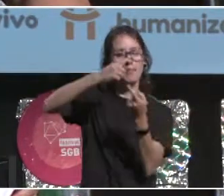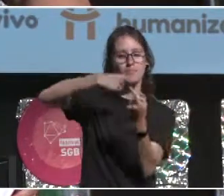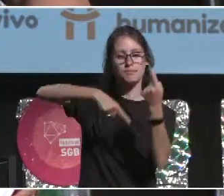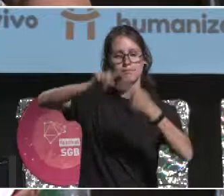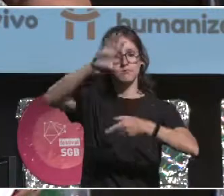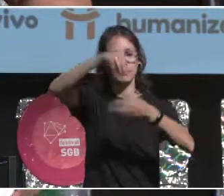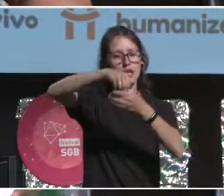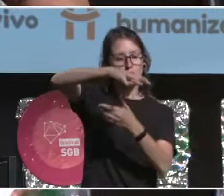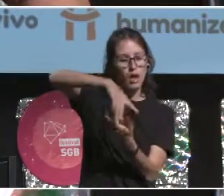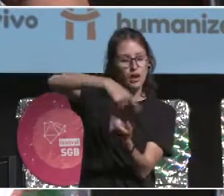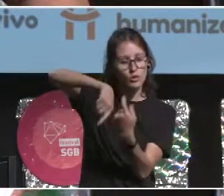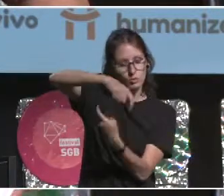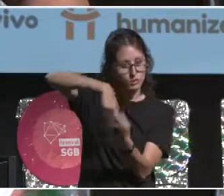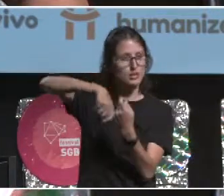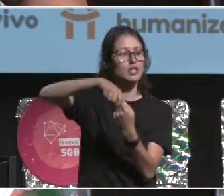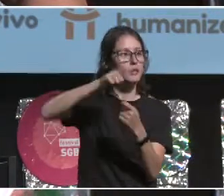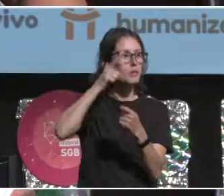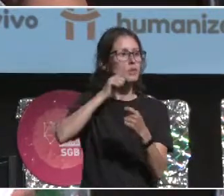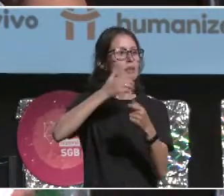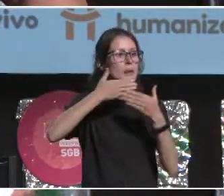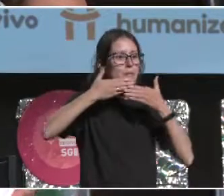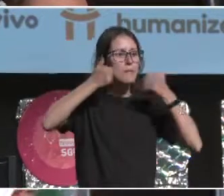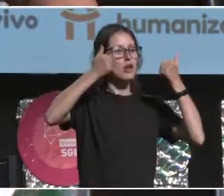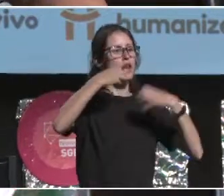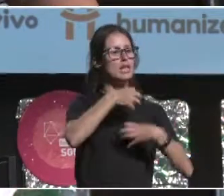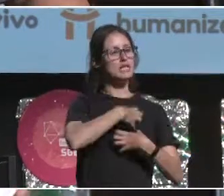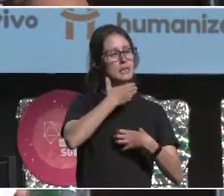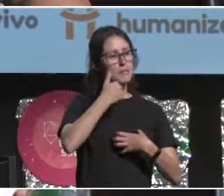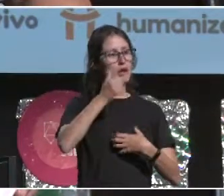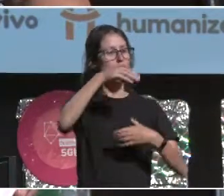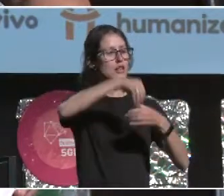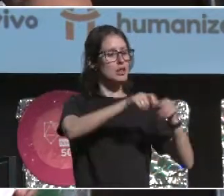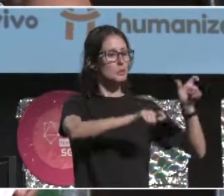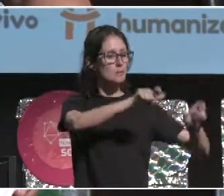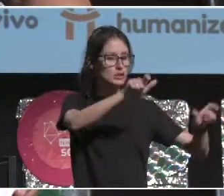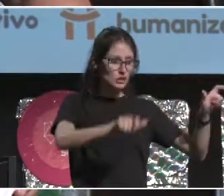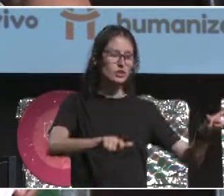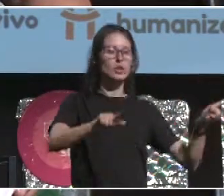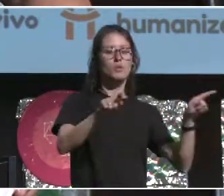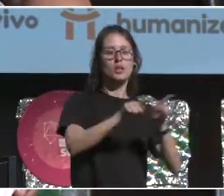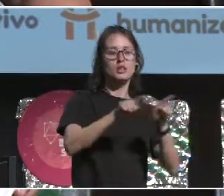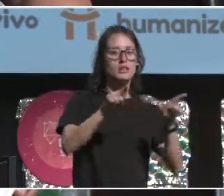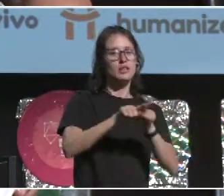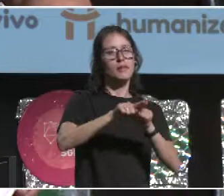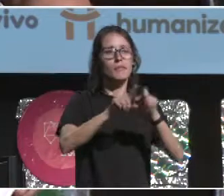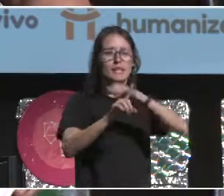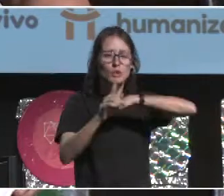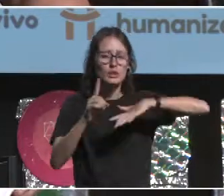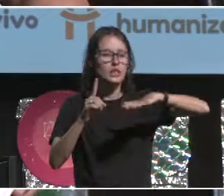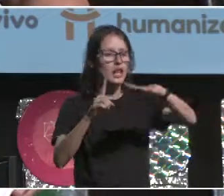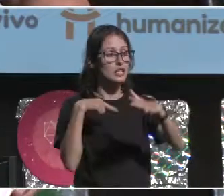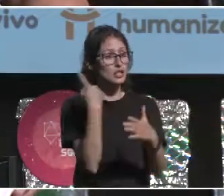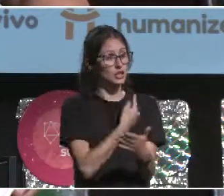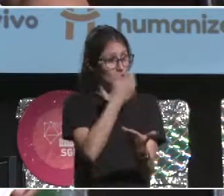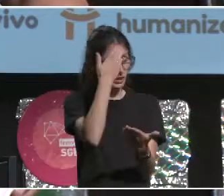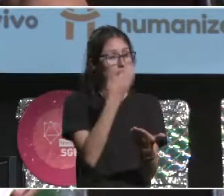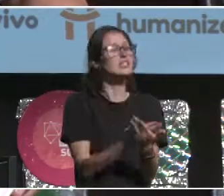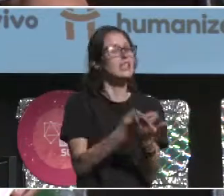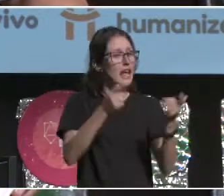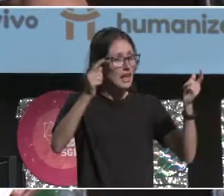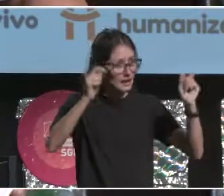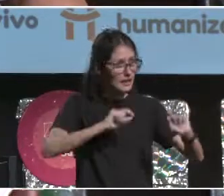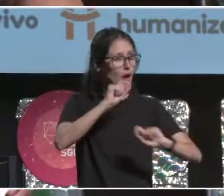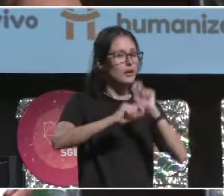apenas o êxito financeiro, mas o bem-estar da sociedade, do nosso planeta, das pessoas. E a gente tem uma crença de que é possível usar soluções